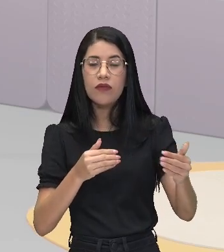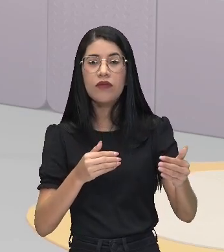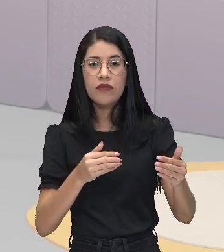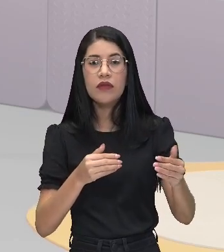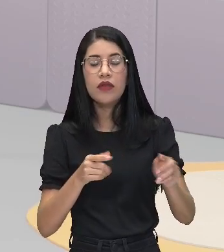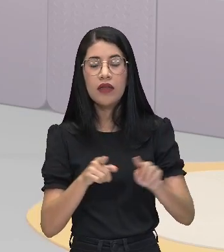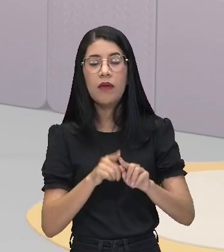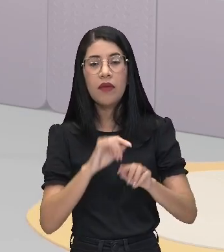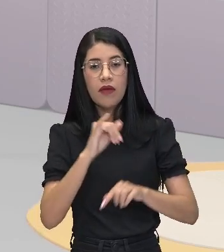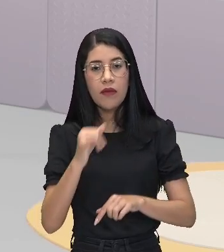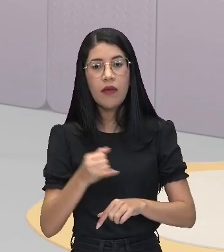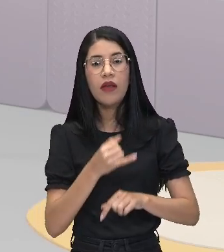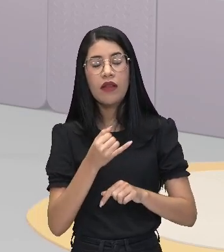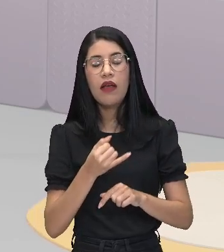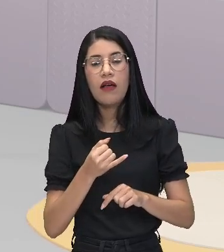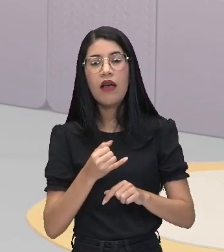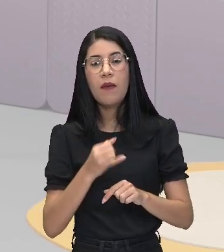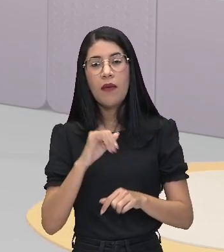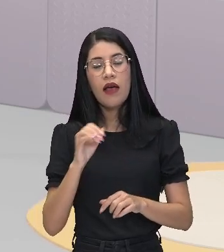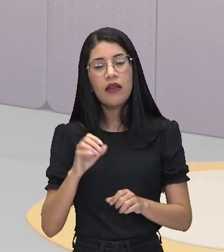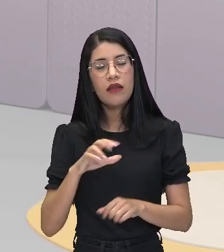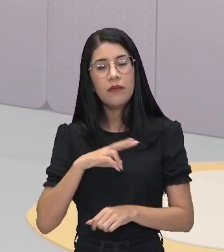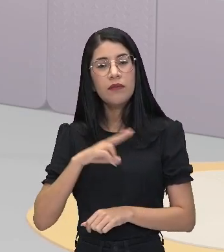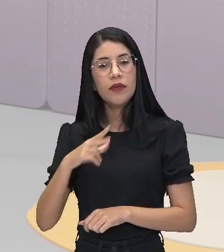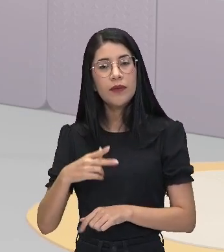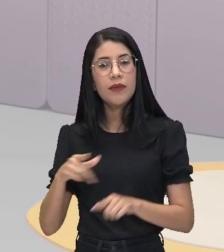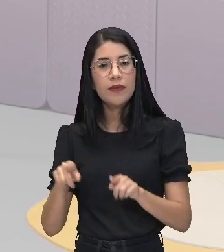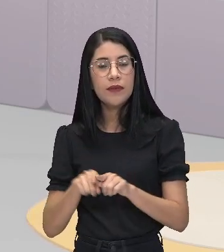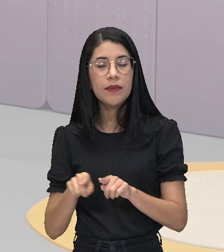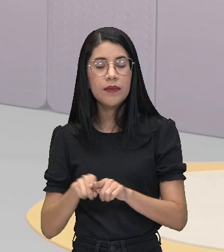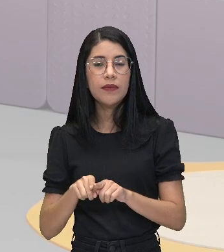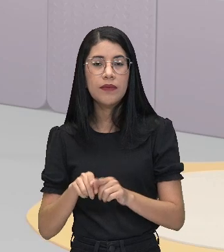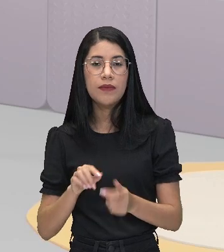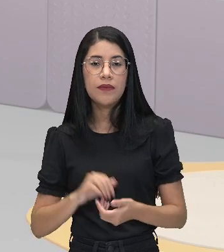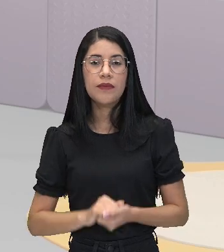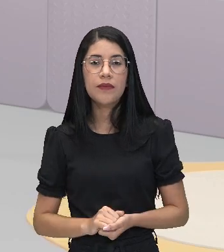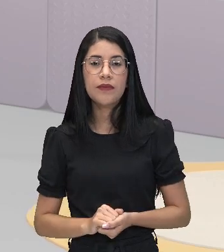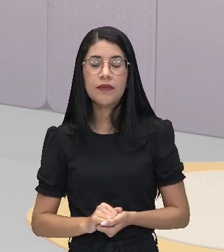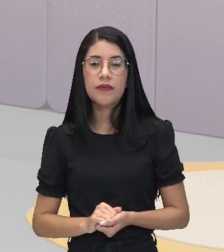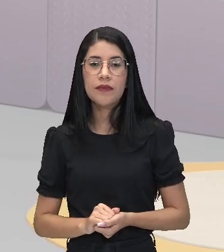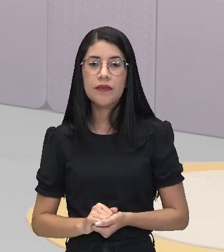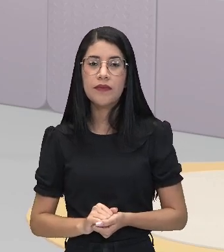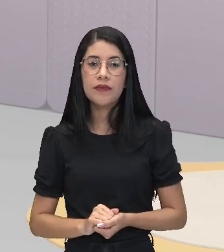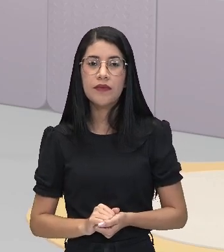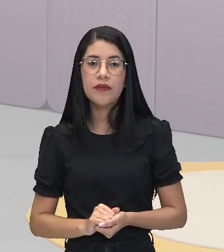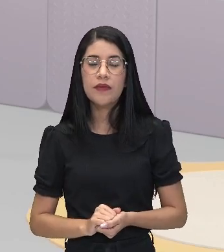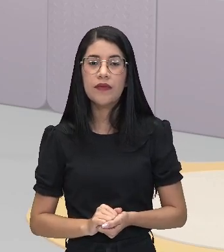expandido para se tornar uma possessão também portuguesa.